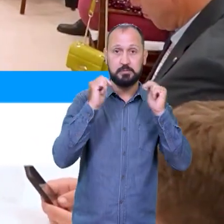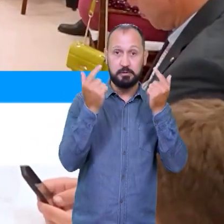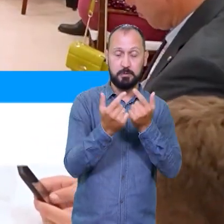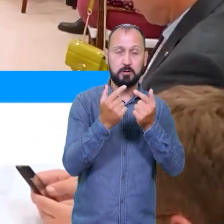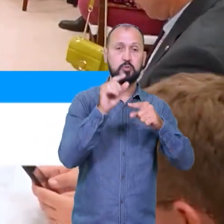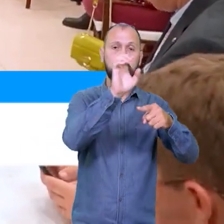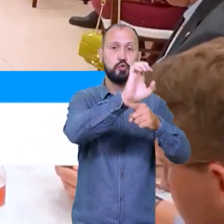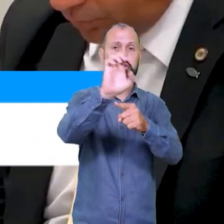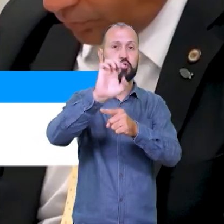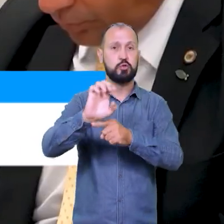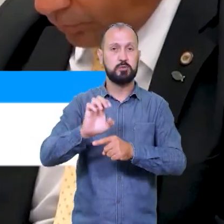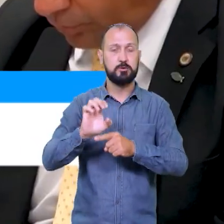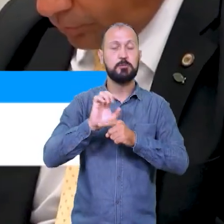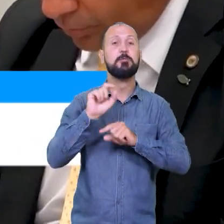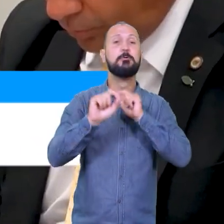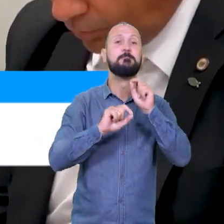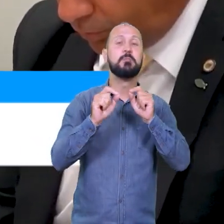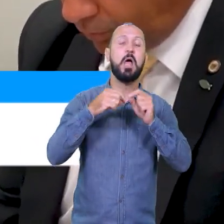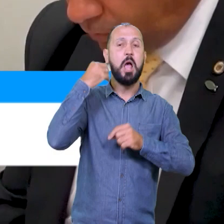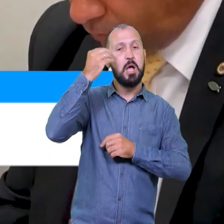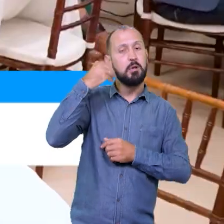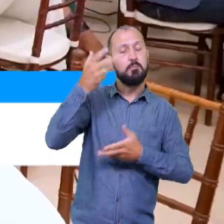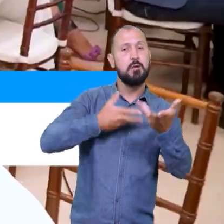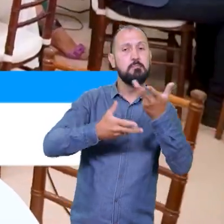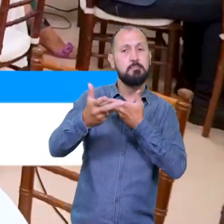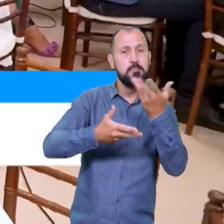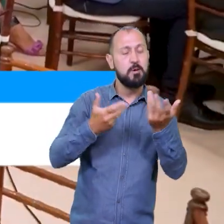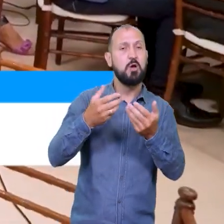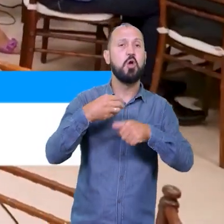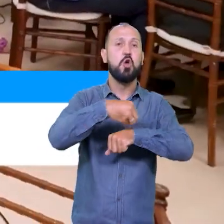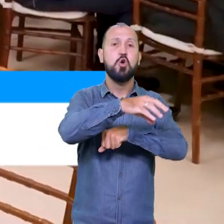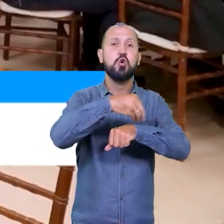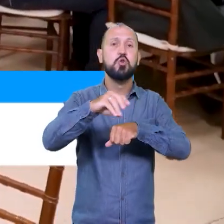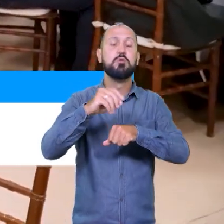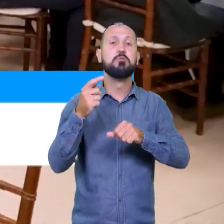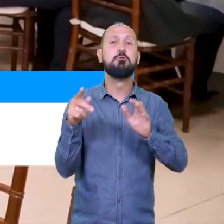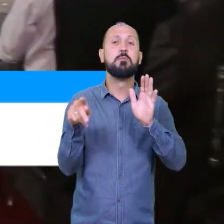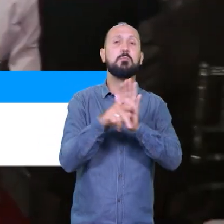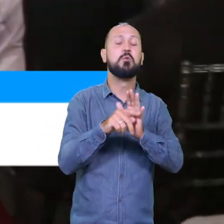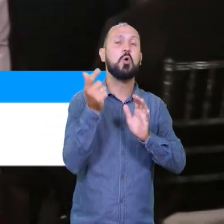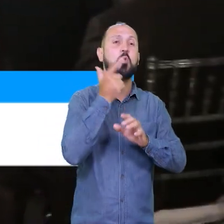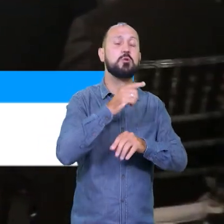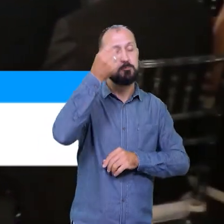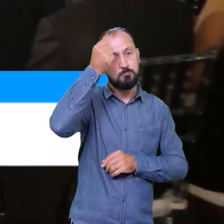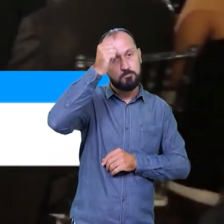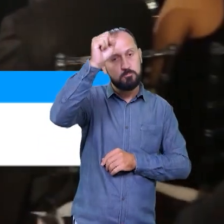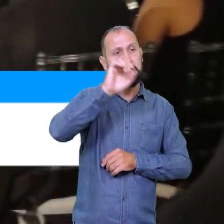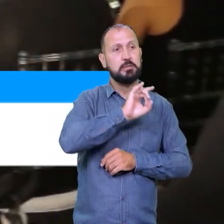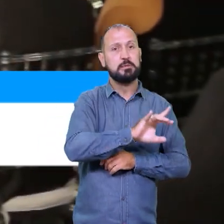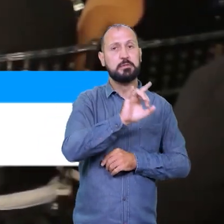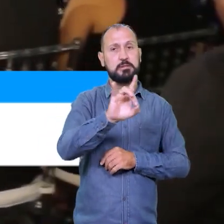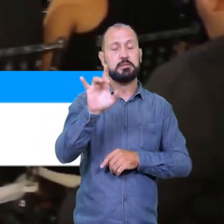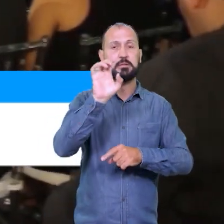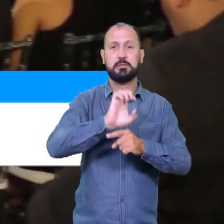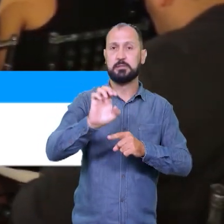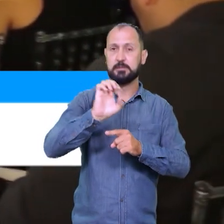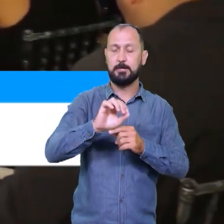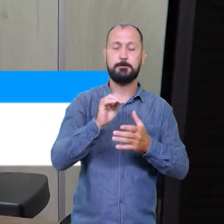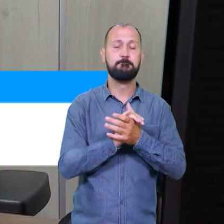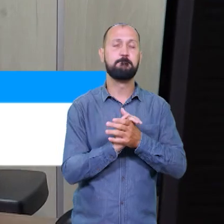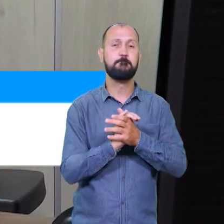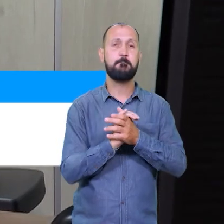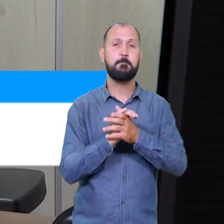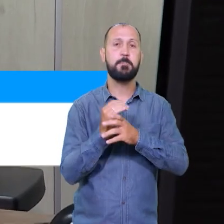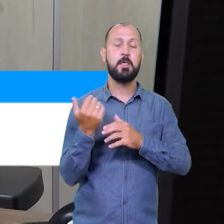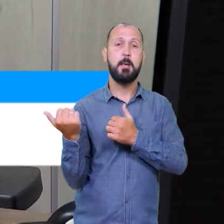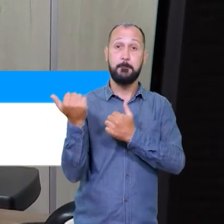das assembleias de todos os estados, a fim de troca de experiências e divulgação de cases de sucesso no âmbito de cada